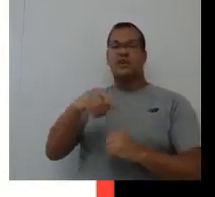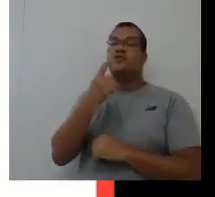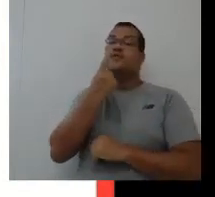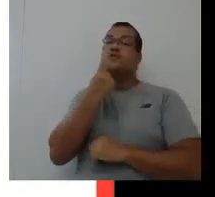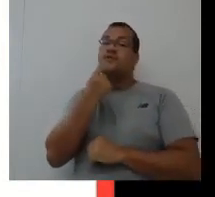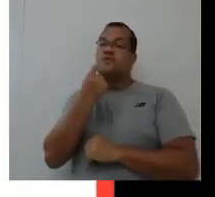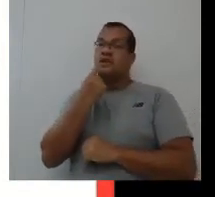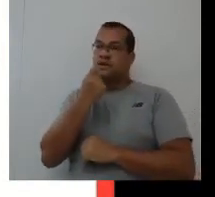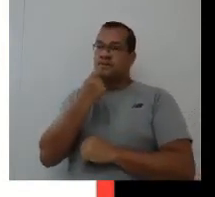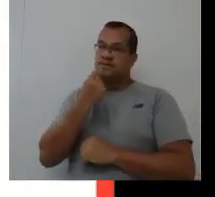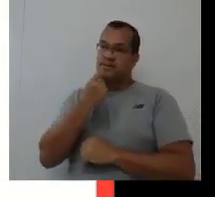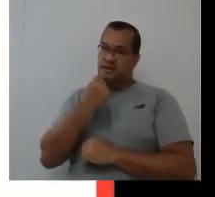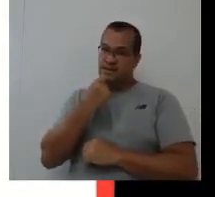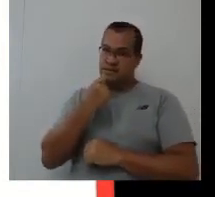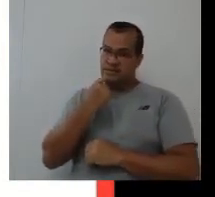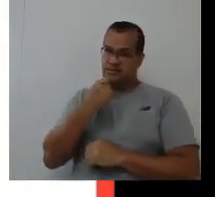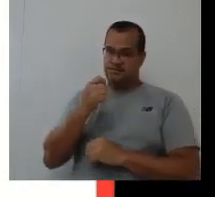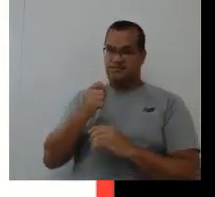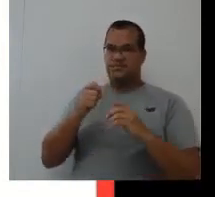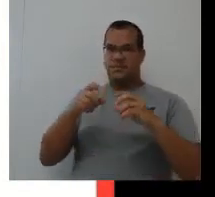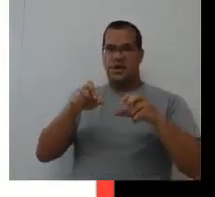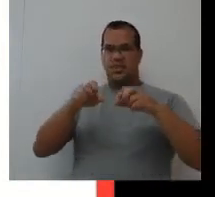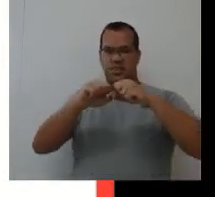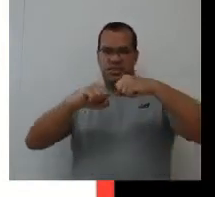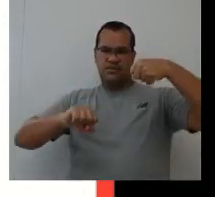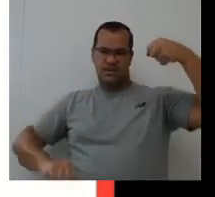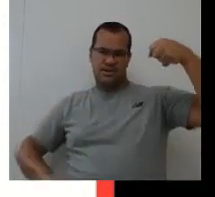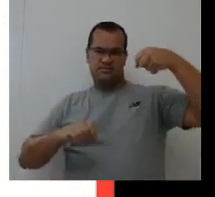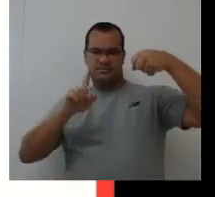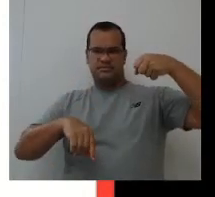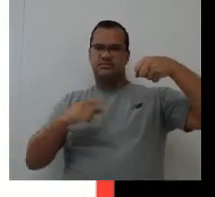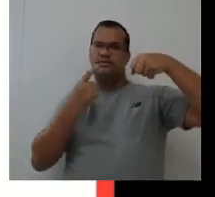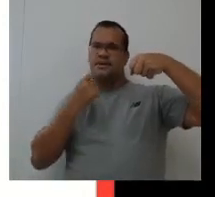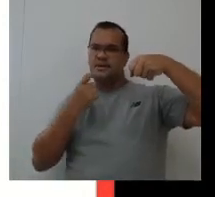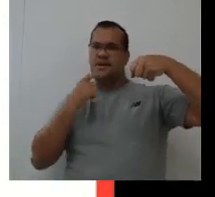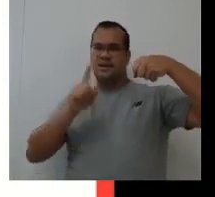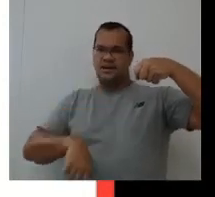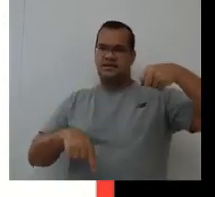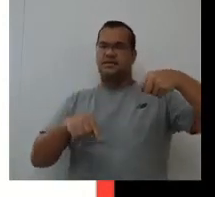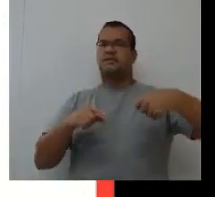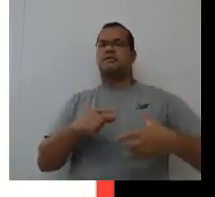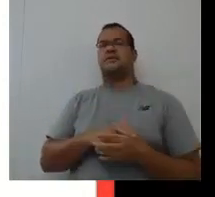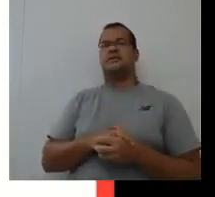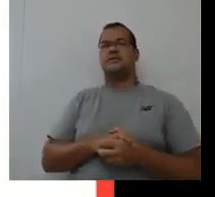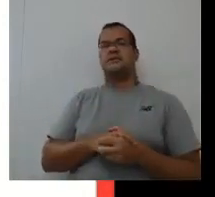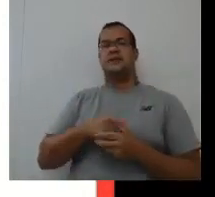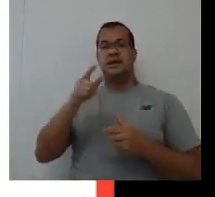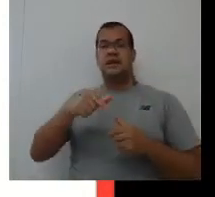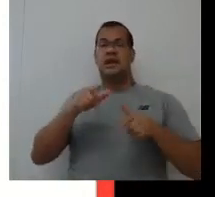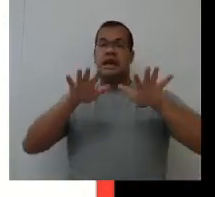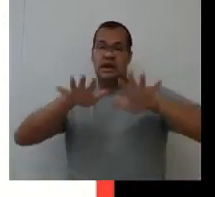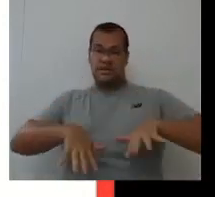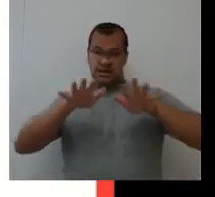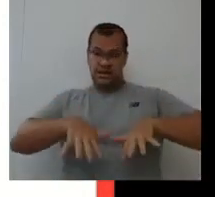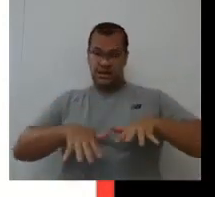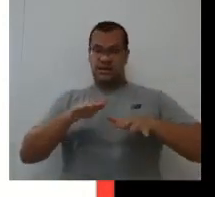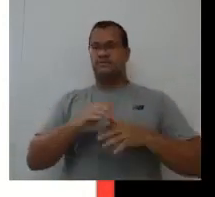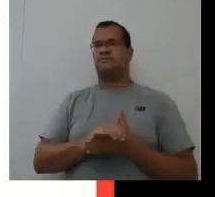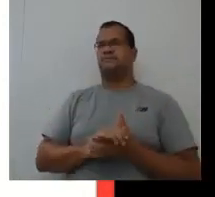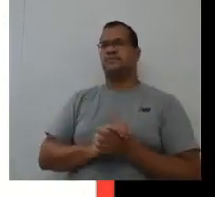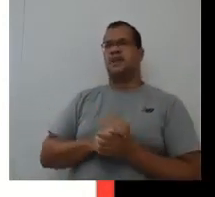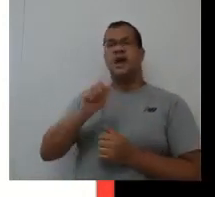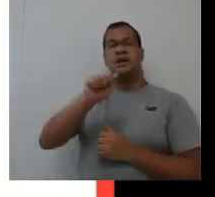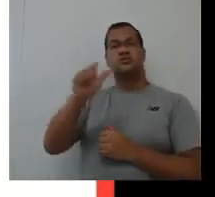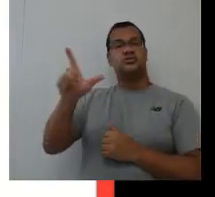vermelhas, se vocês olharem na legenda do lado, elas correspondem aos domínios da Grã-Bretanha, e azul da França, ou